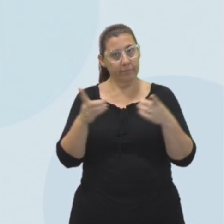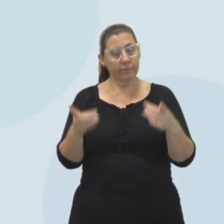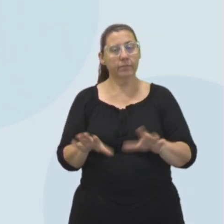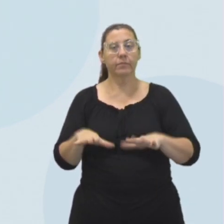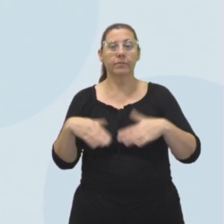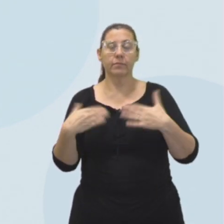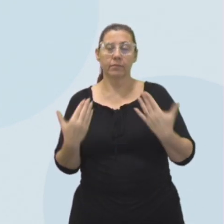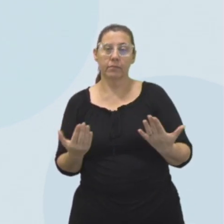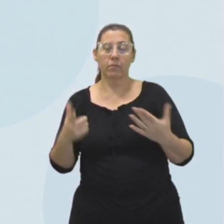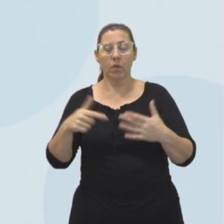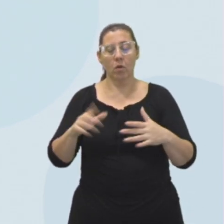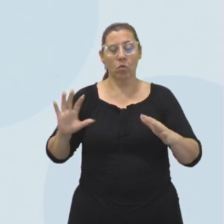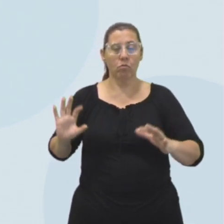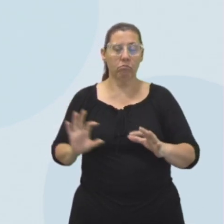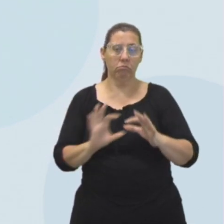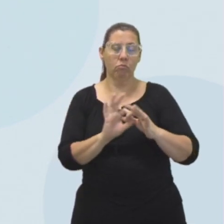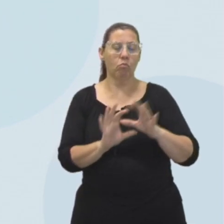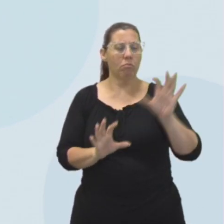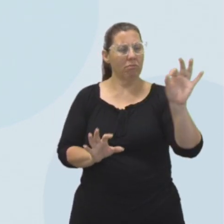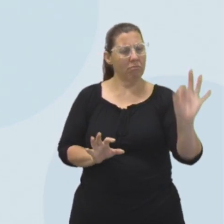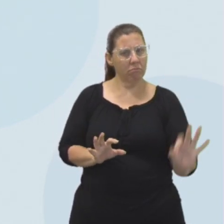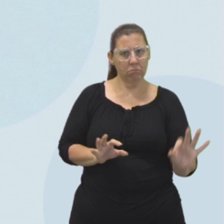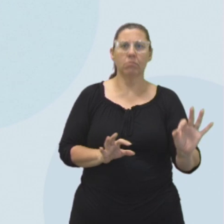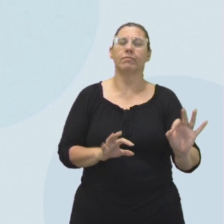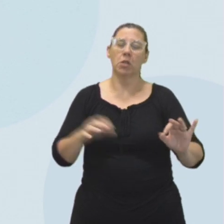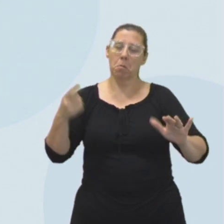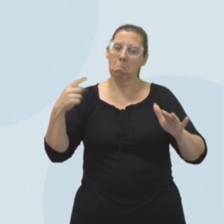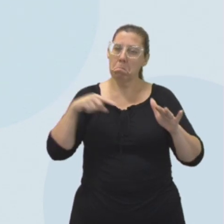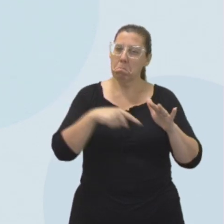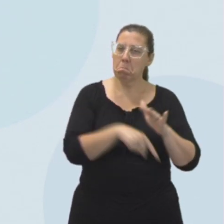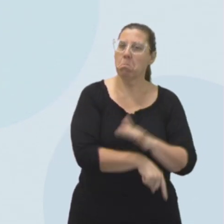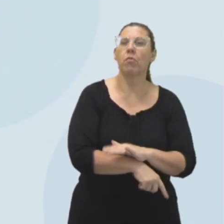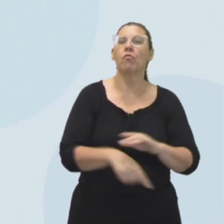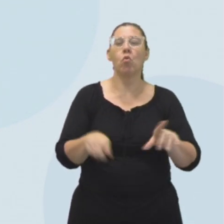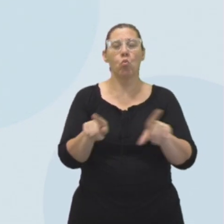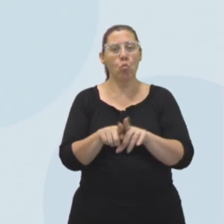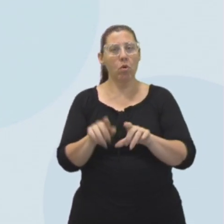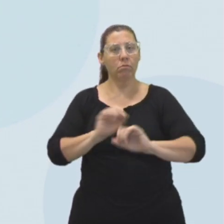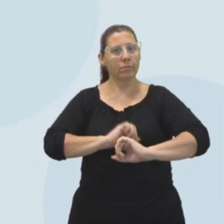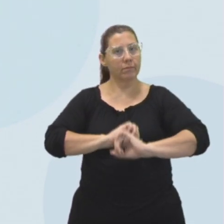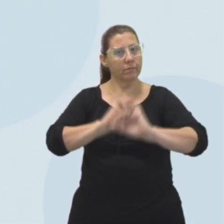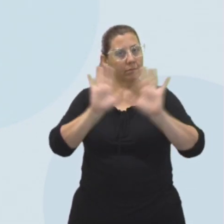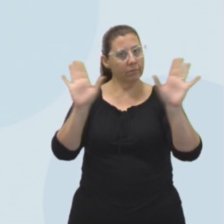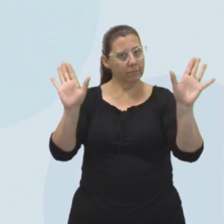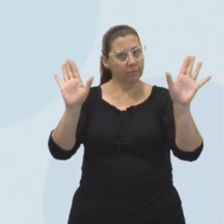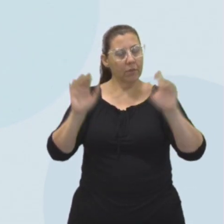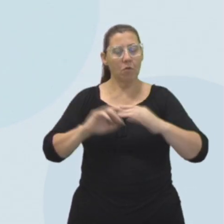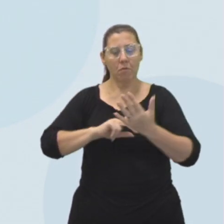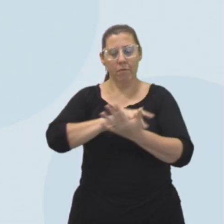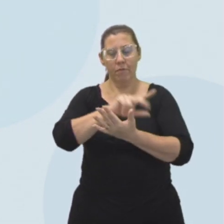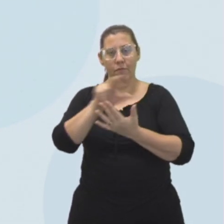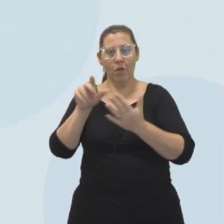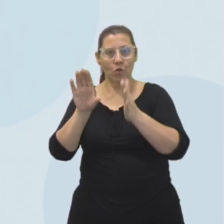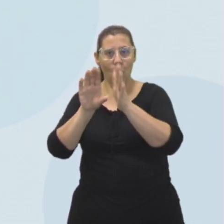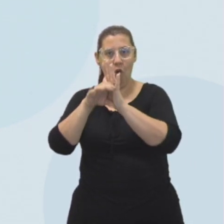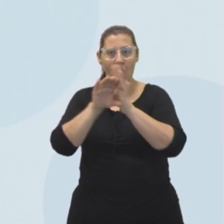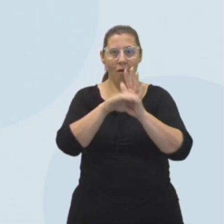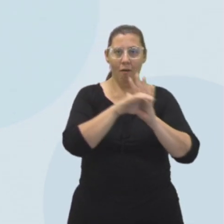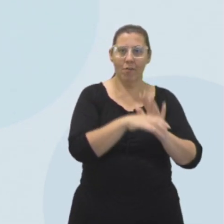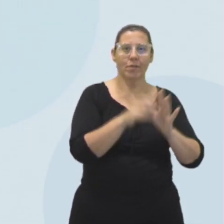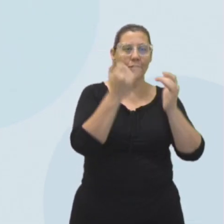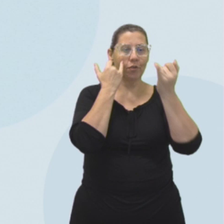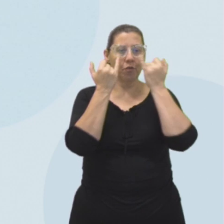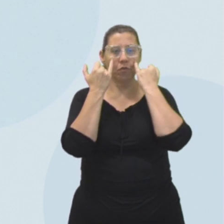pretende veicular com exatidão, com profundidade e também com clareza vários conceitos e várias